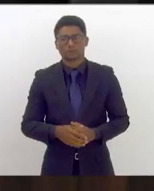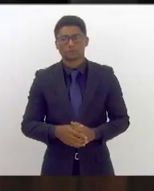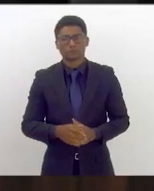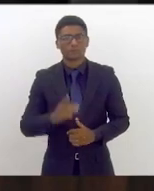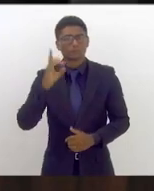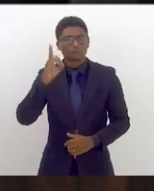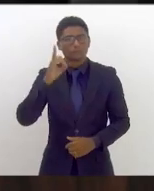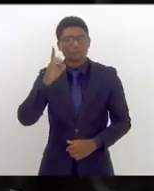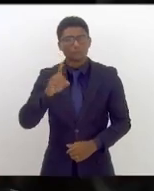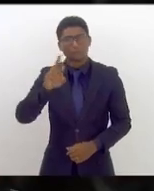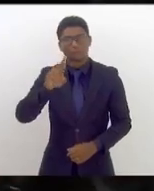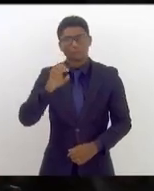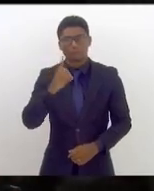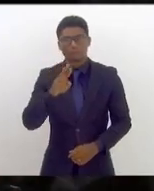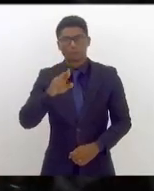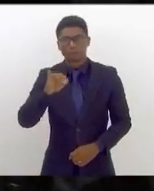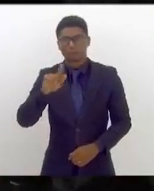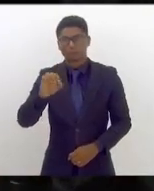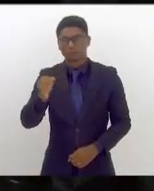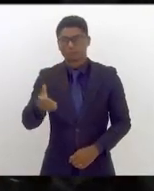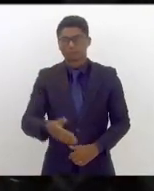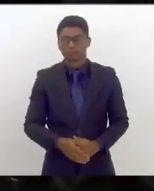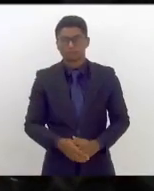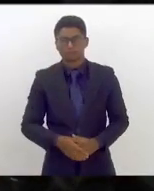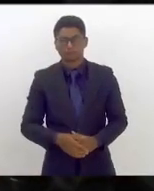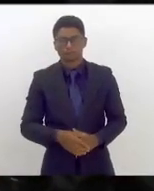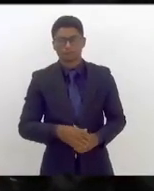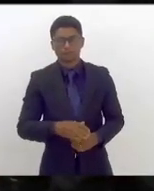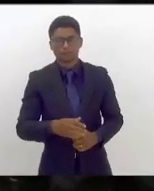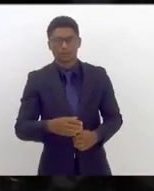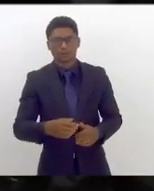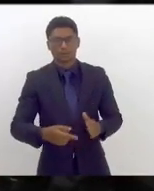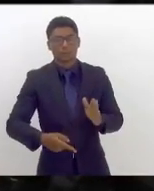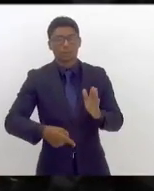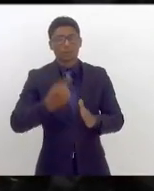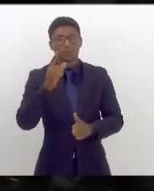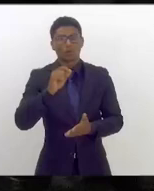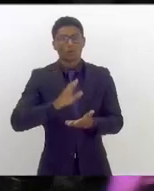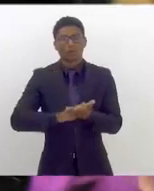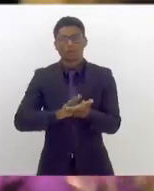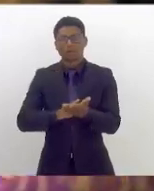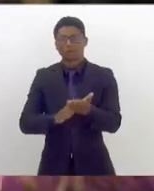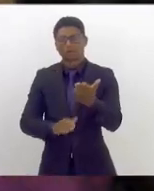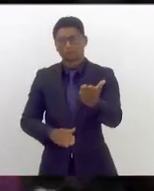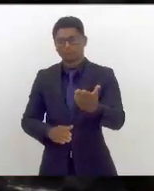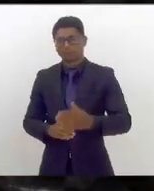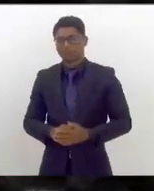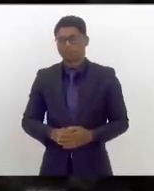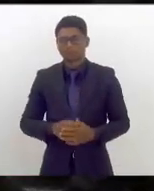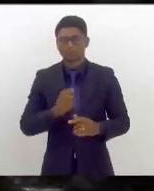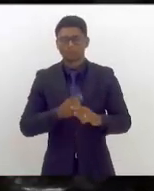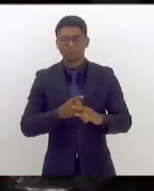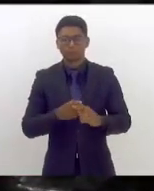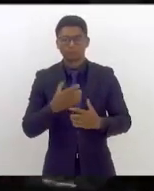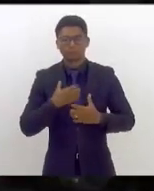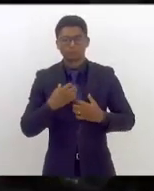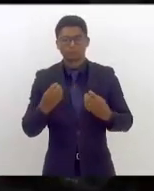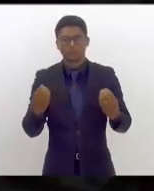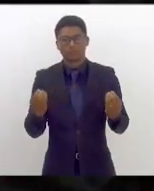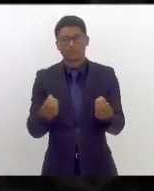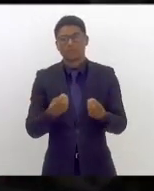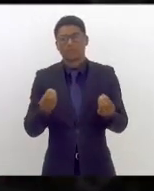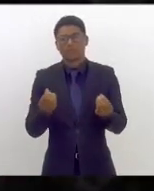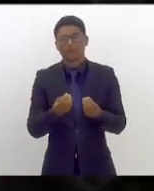Rodrigo senhor presidente em primeiro lugar quero parabenizar vossa excelência pela sensibilidade em